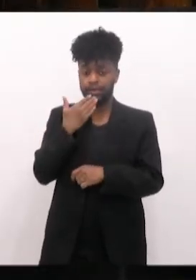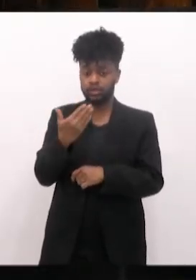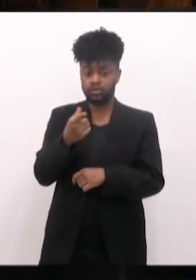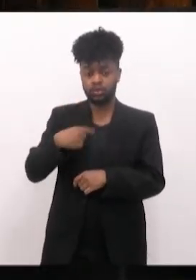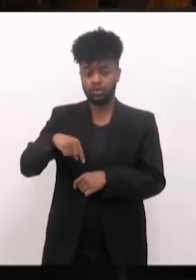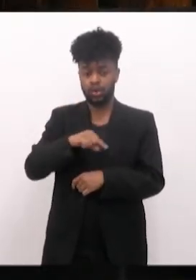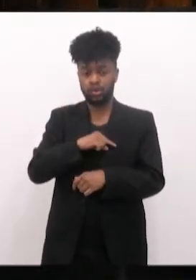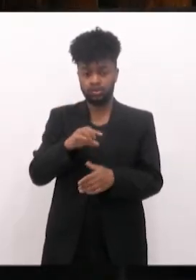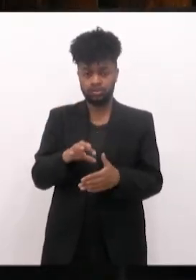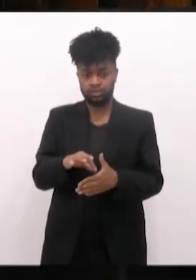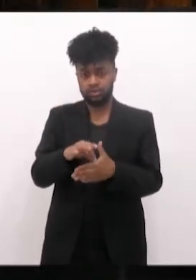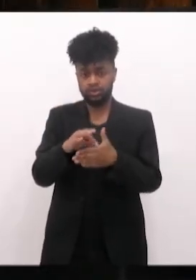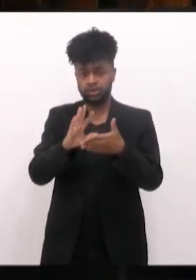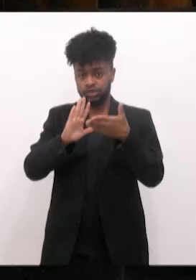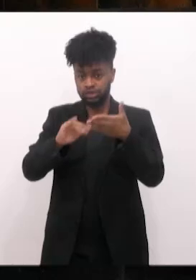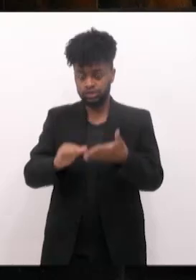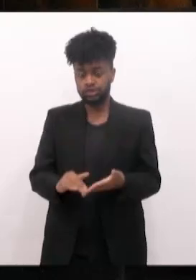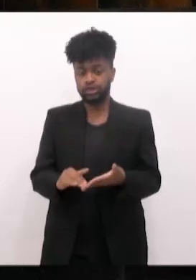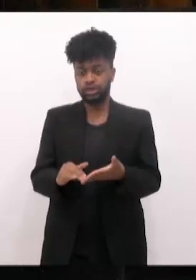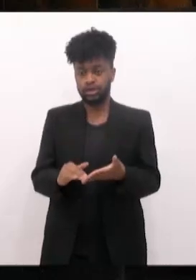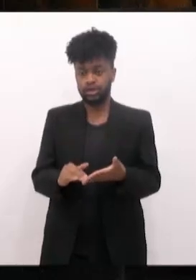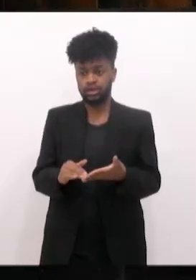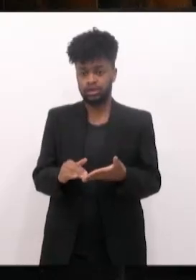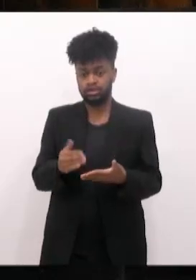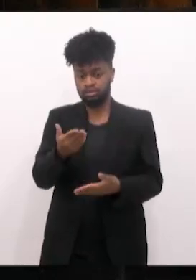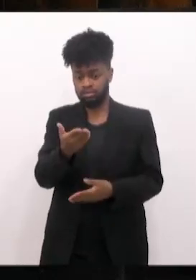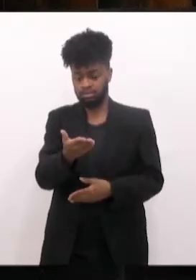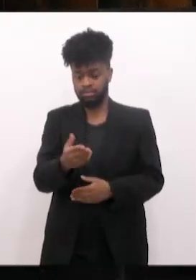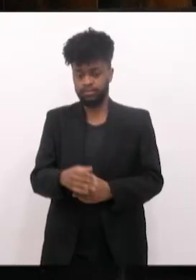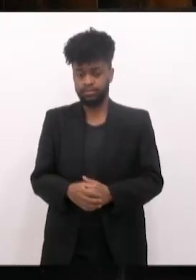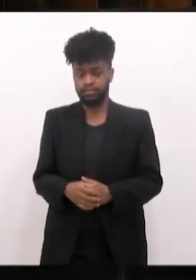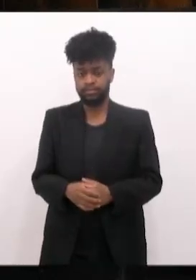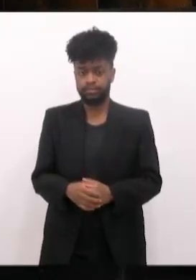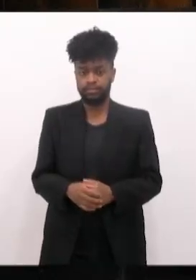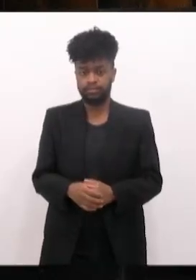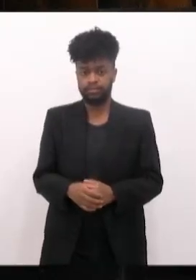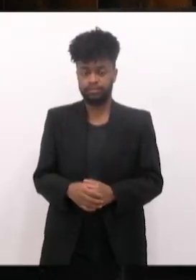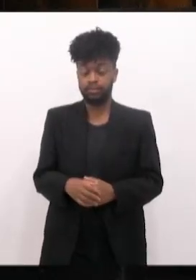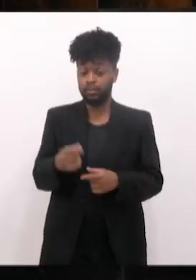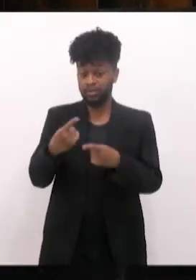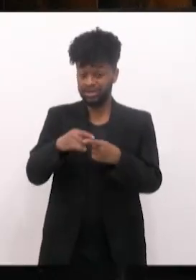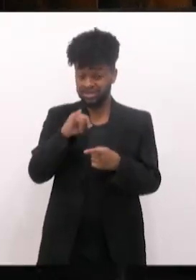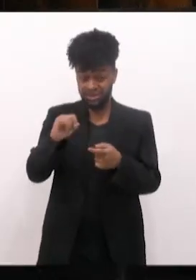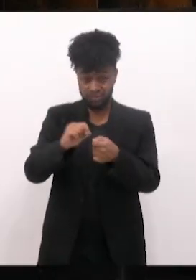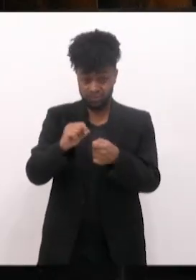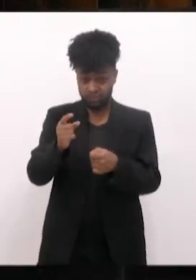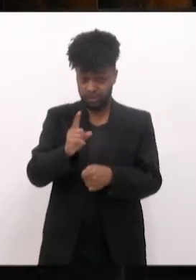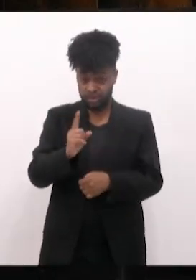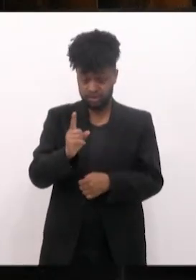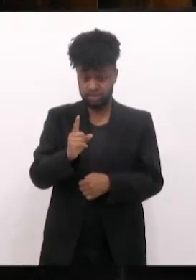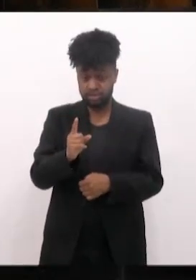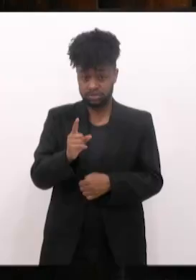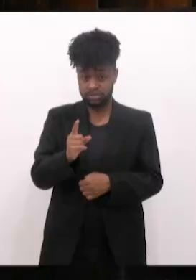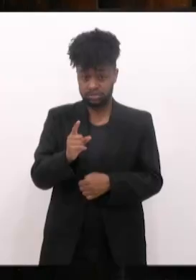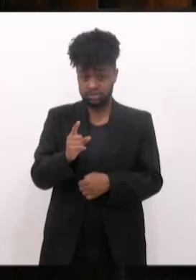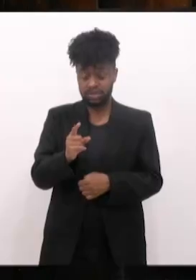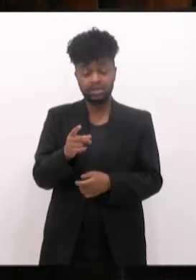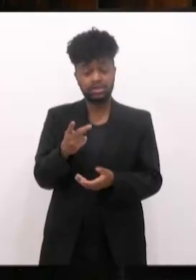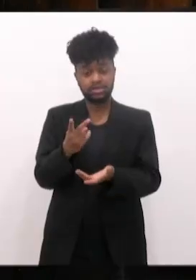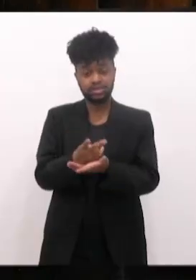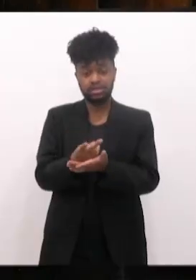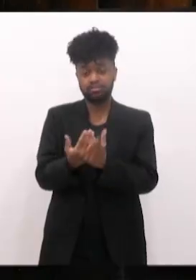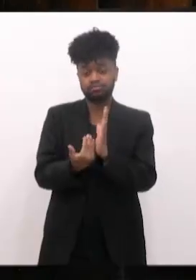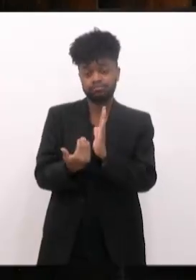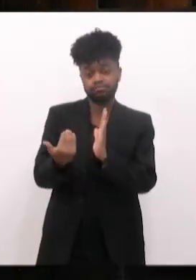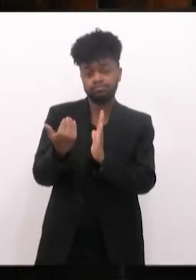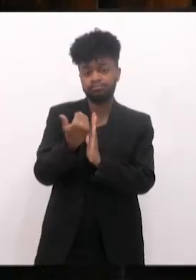comandante para que retire esse comandante dali. Porque se isso não acontecer, cada vez